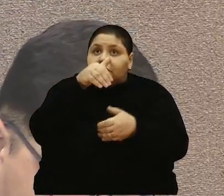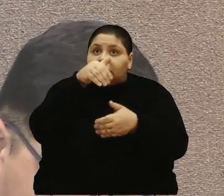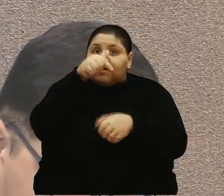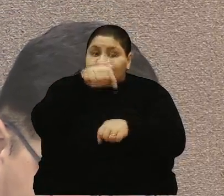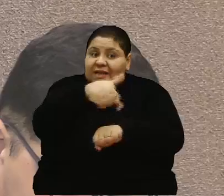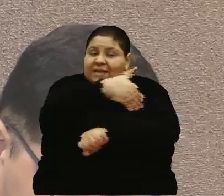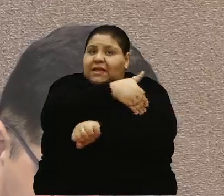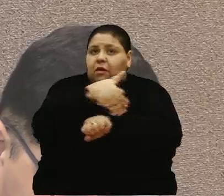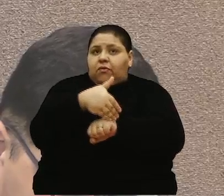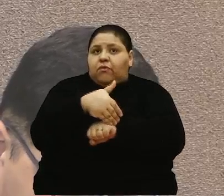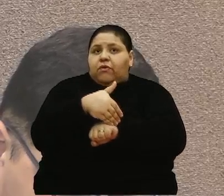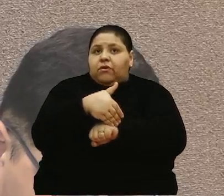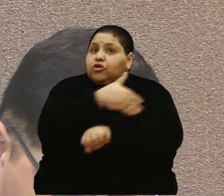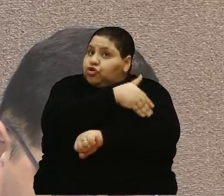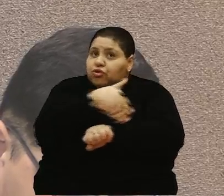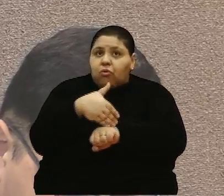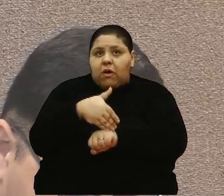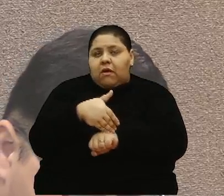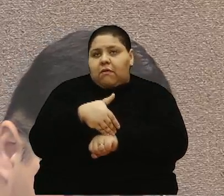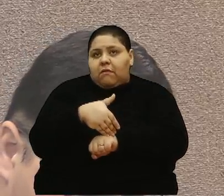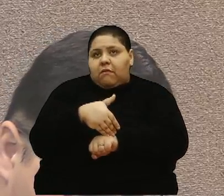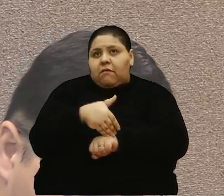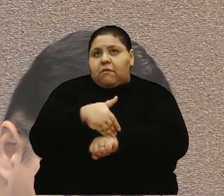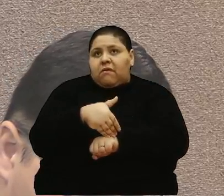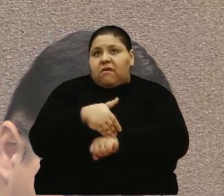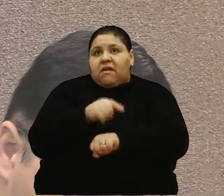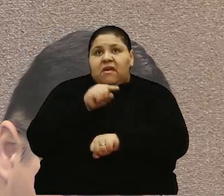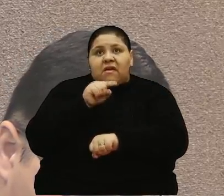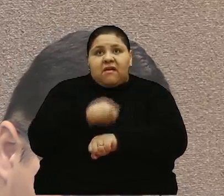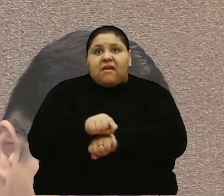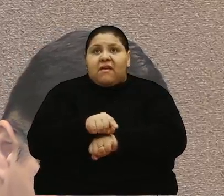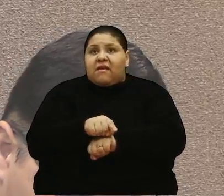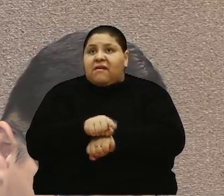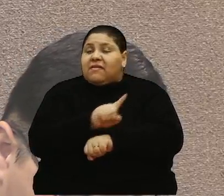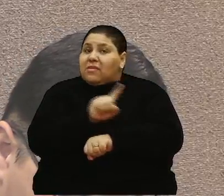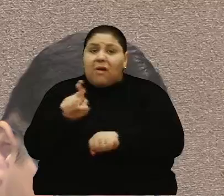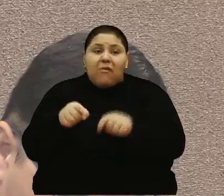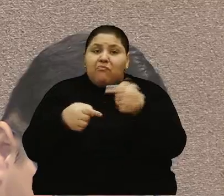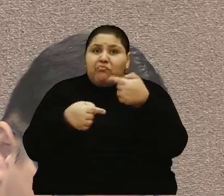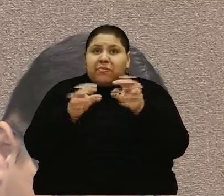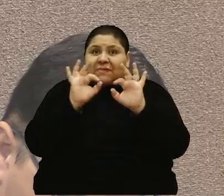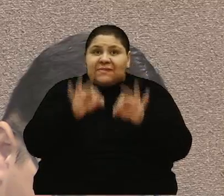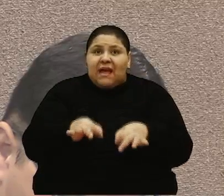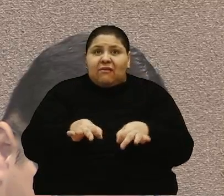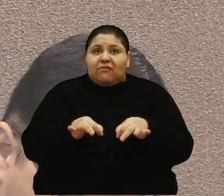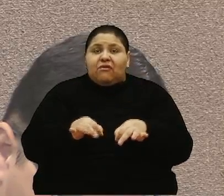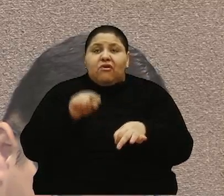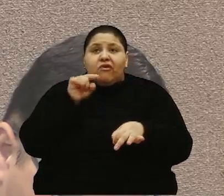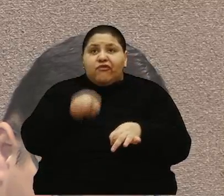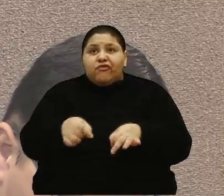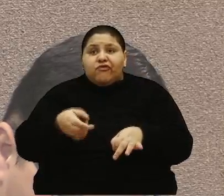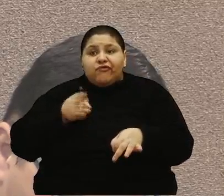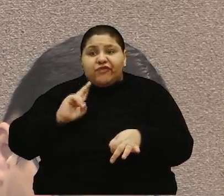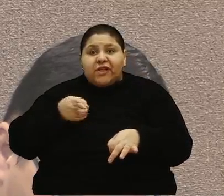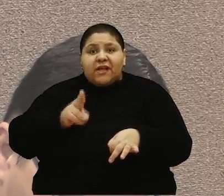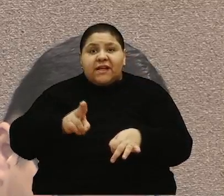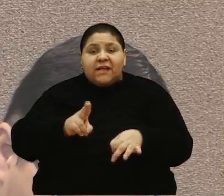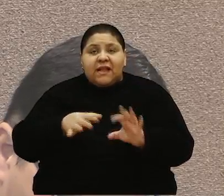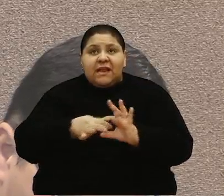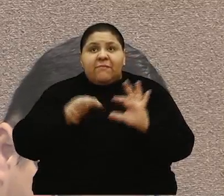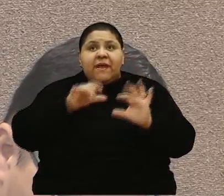naquela condição de rua. E é totalmente desumano você manter a pessoa na